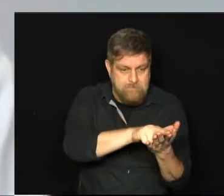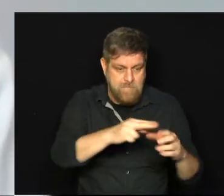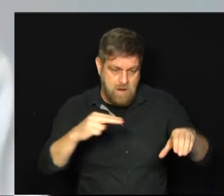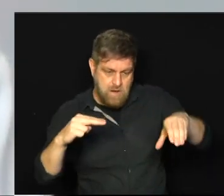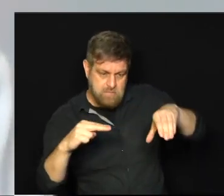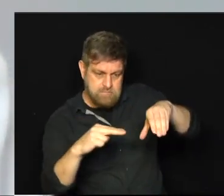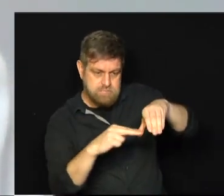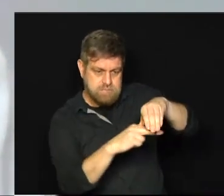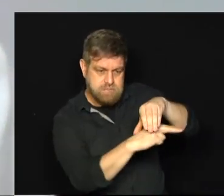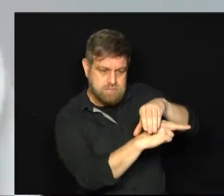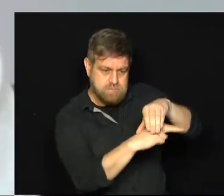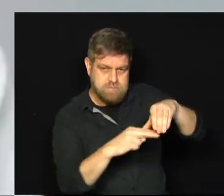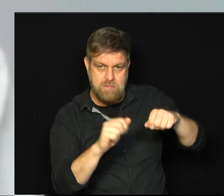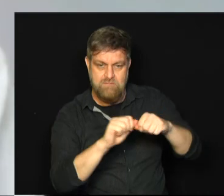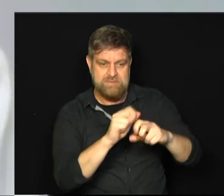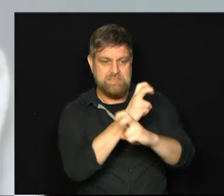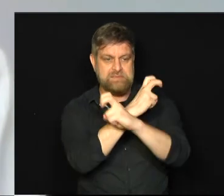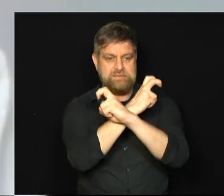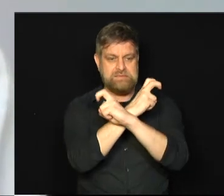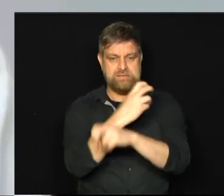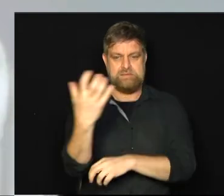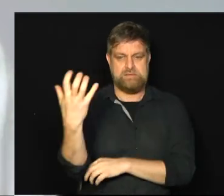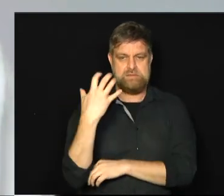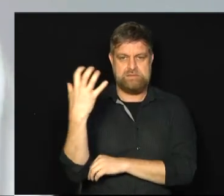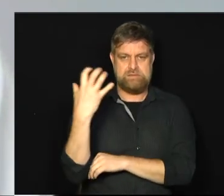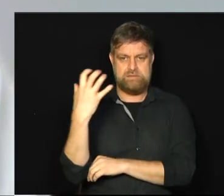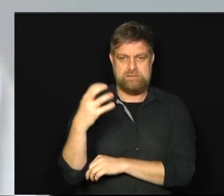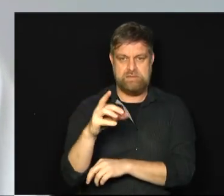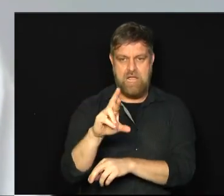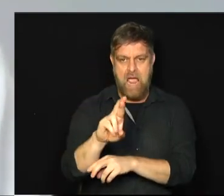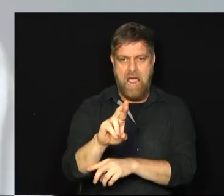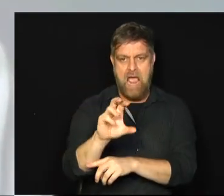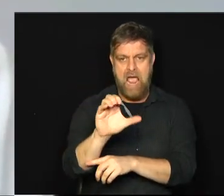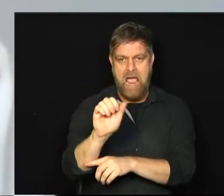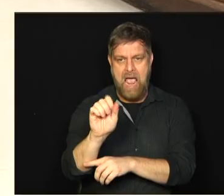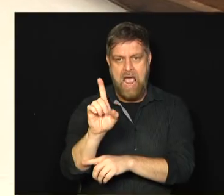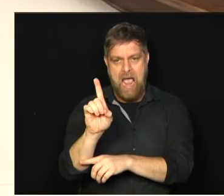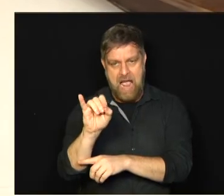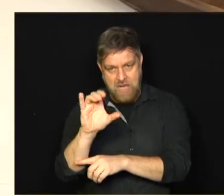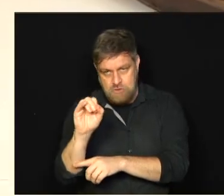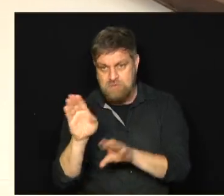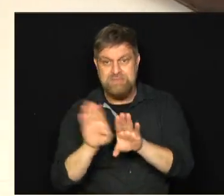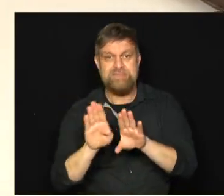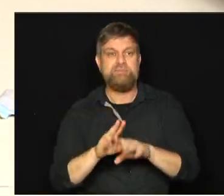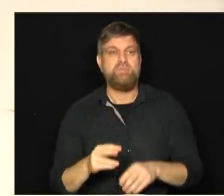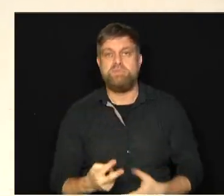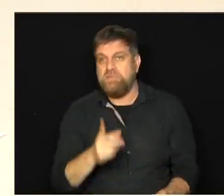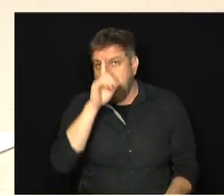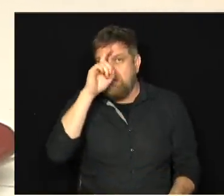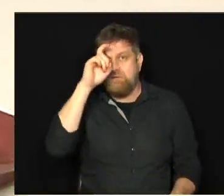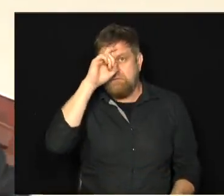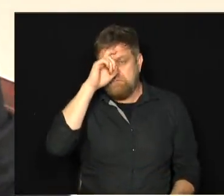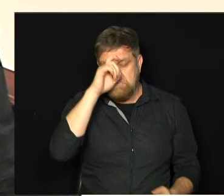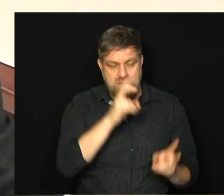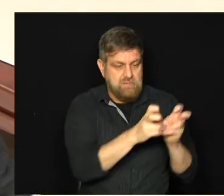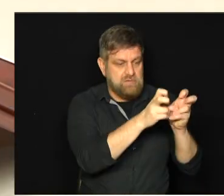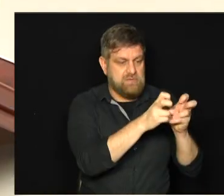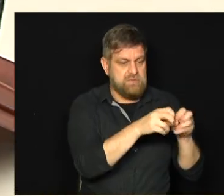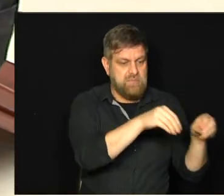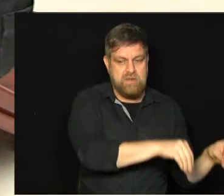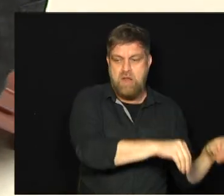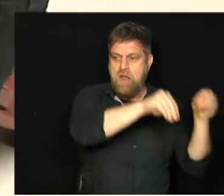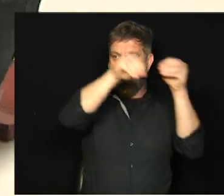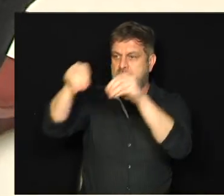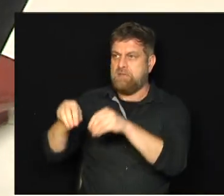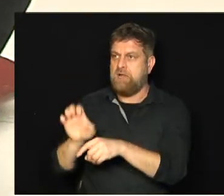fazer radioterapia. Não pode um hospital que cuida de câncer ficar mandando peça cirúrgica para outro